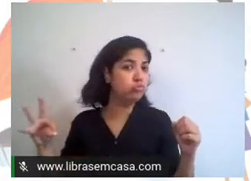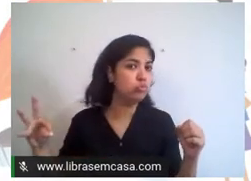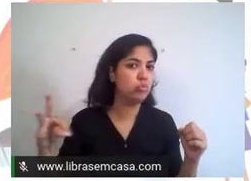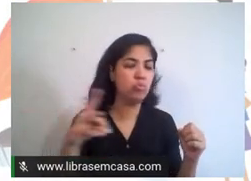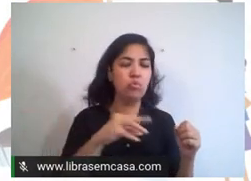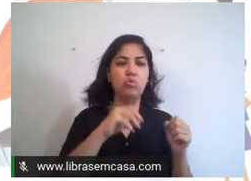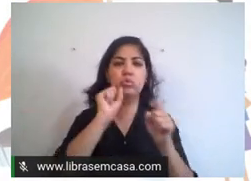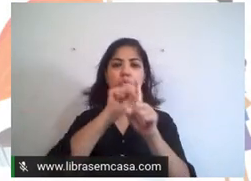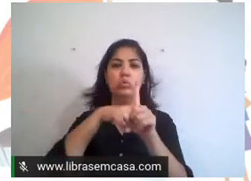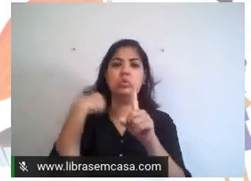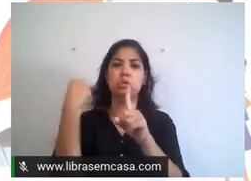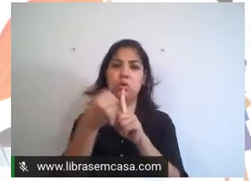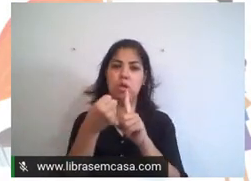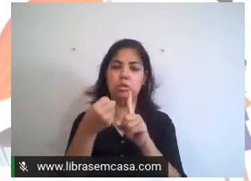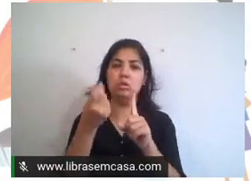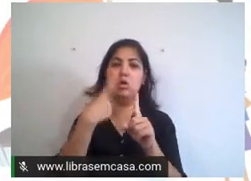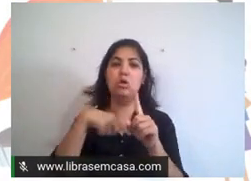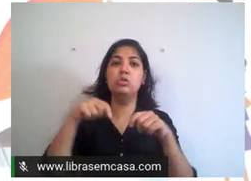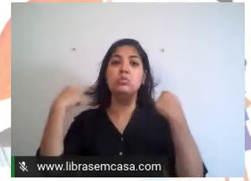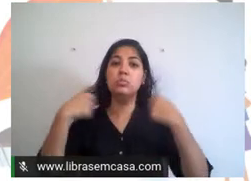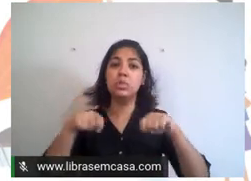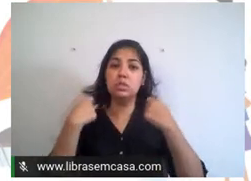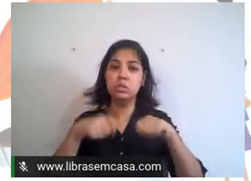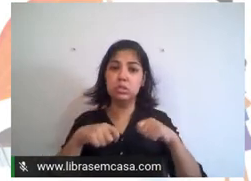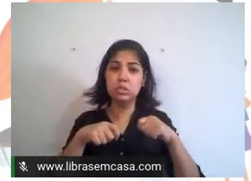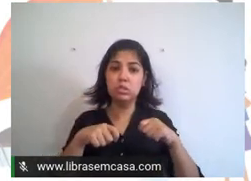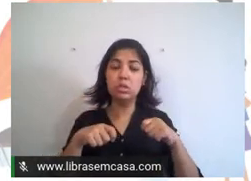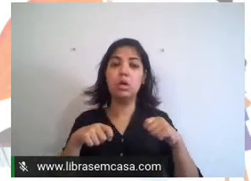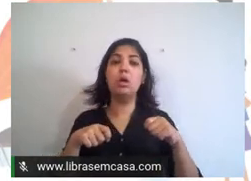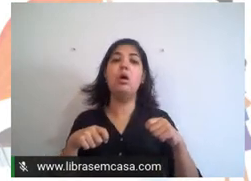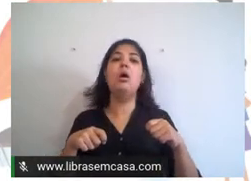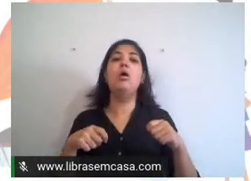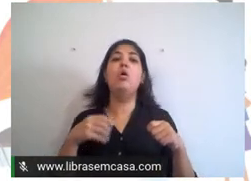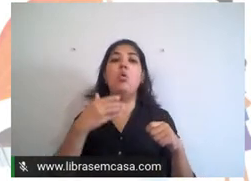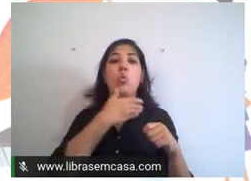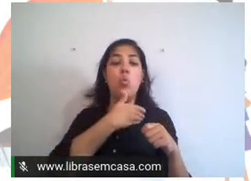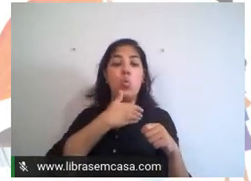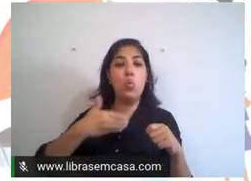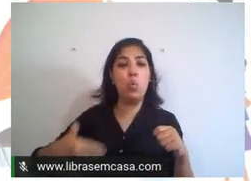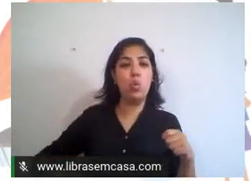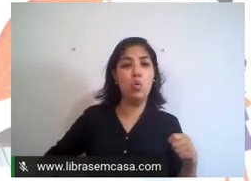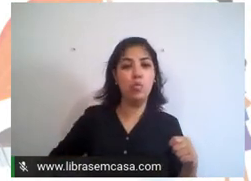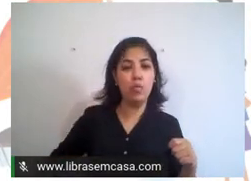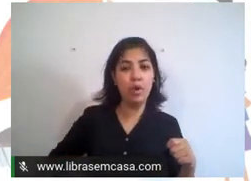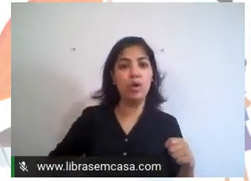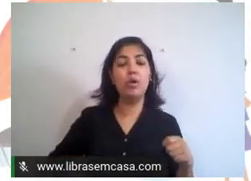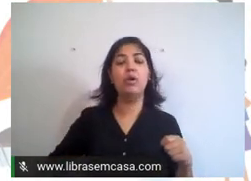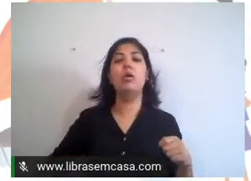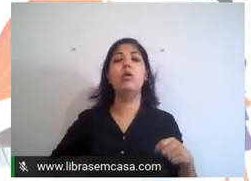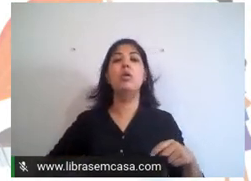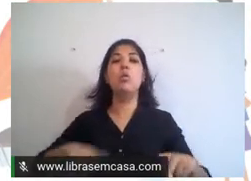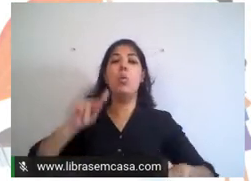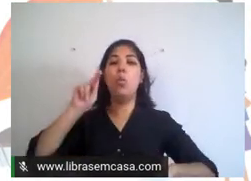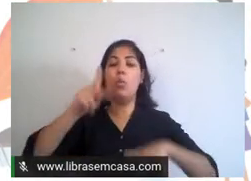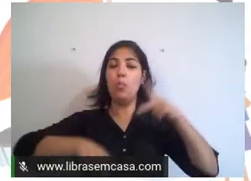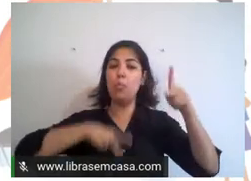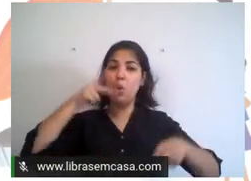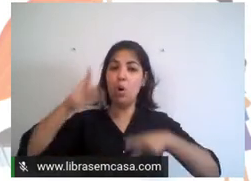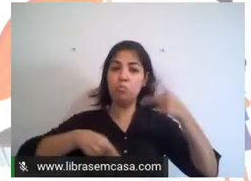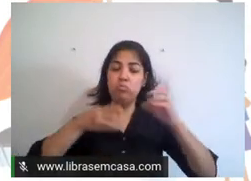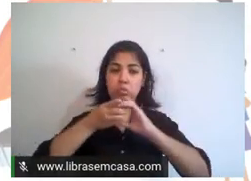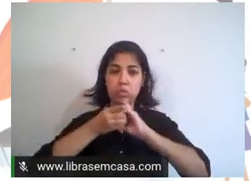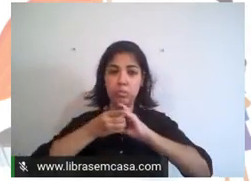né? E o que nós precisamos fazer é caminharmos para um processo de uma governança